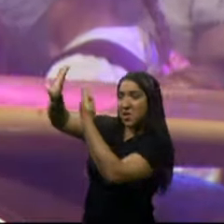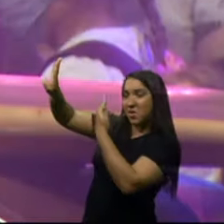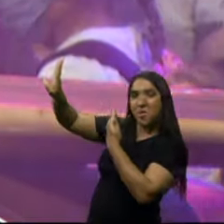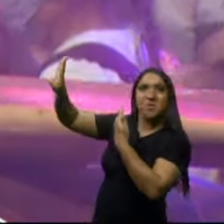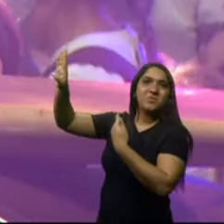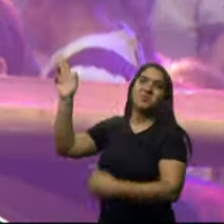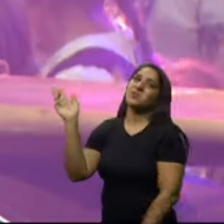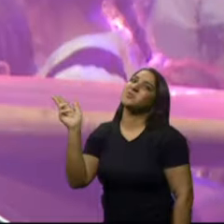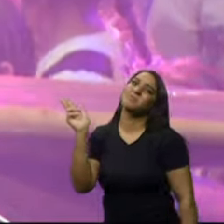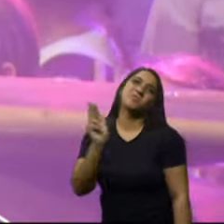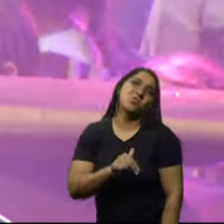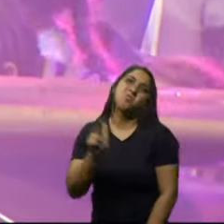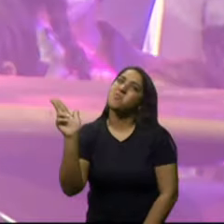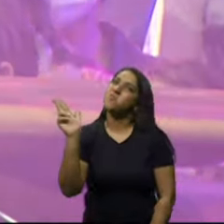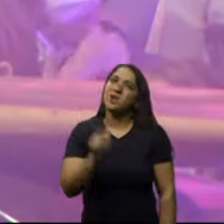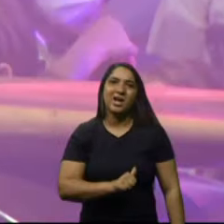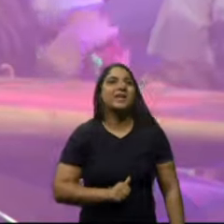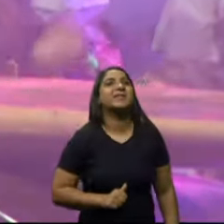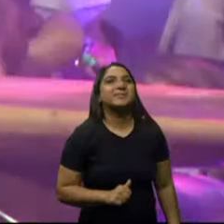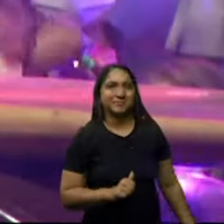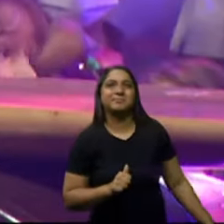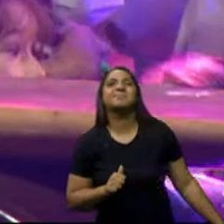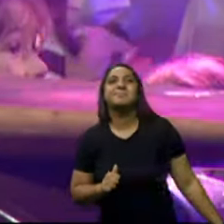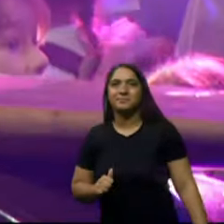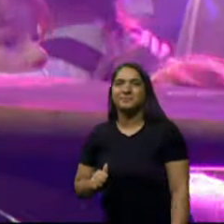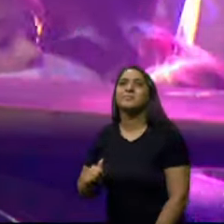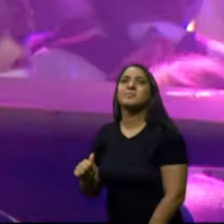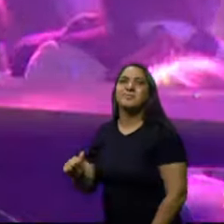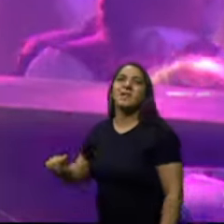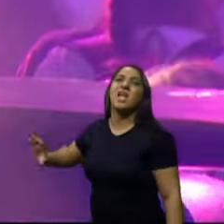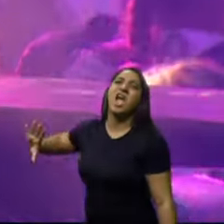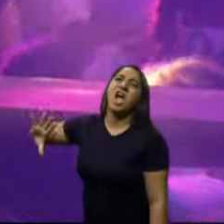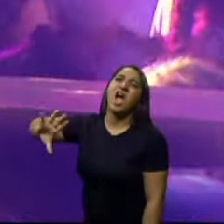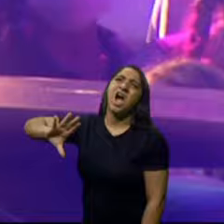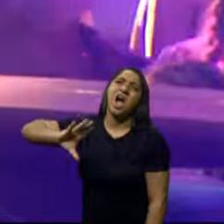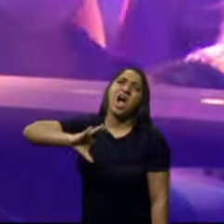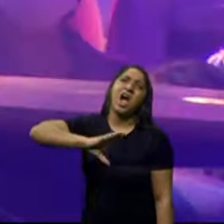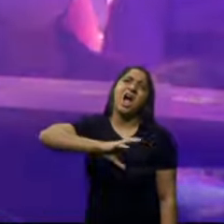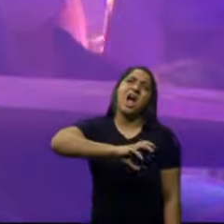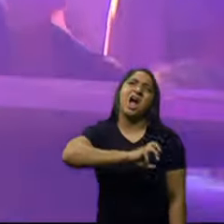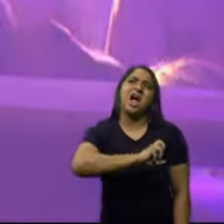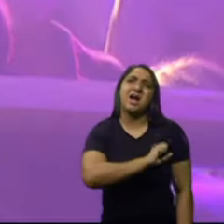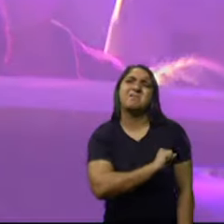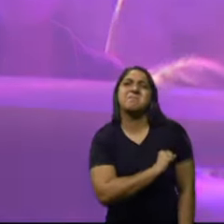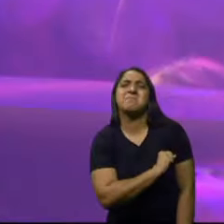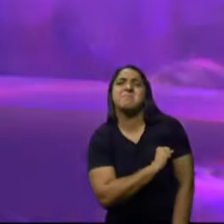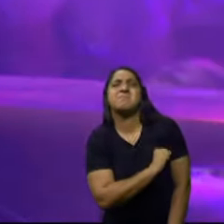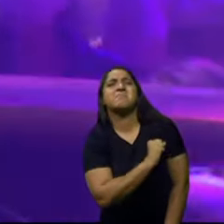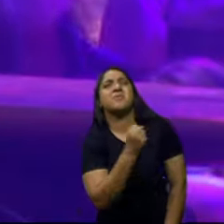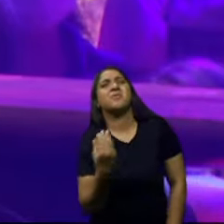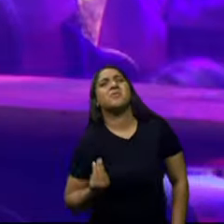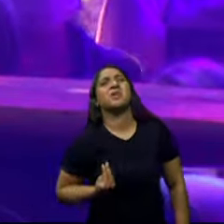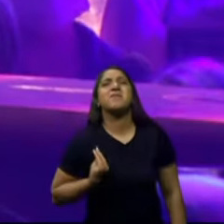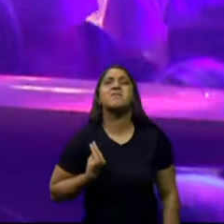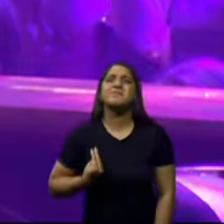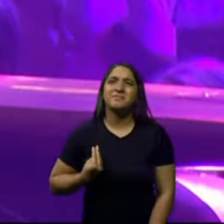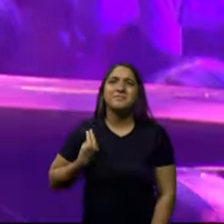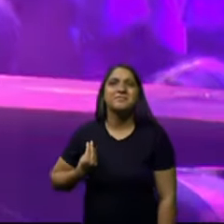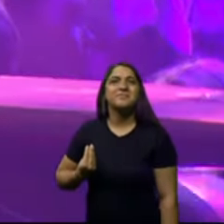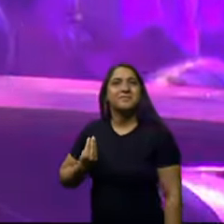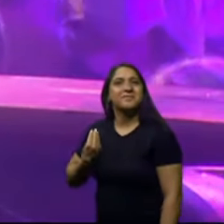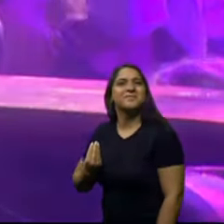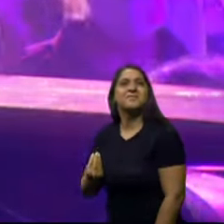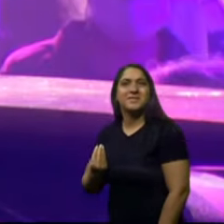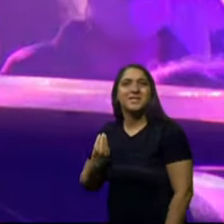aqui meu amor a minha vida Tá